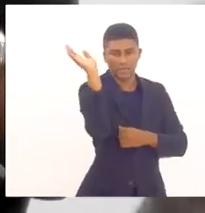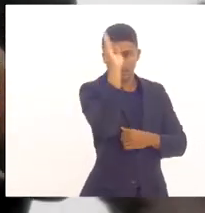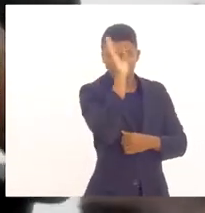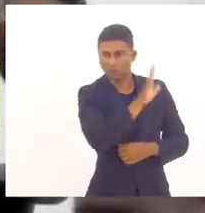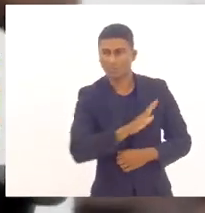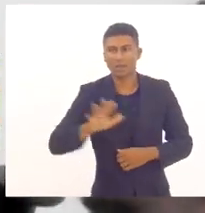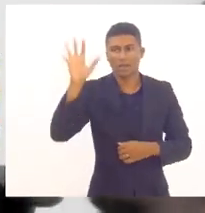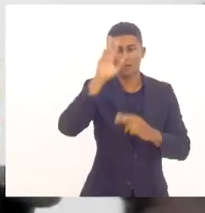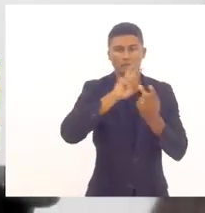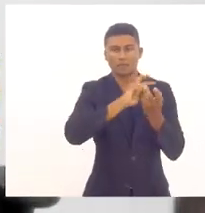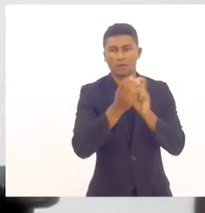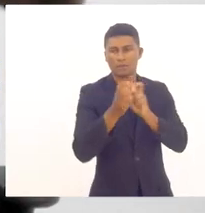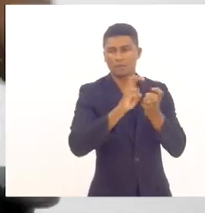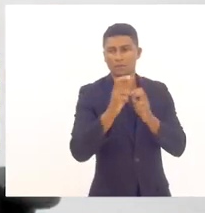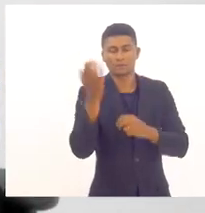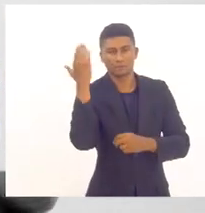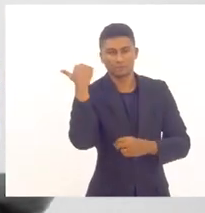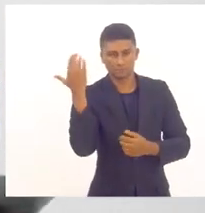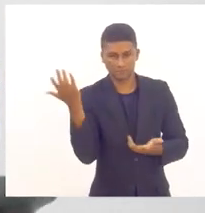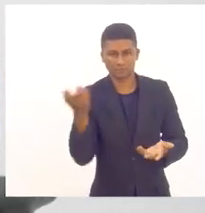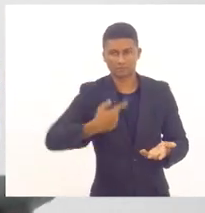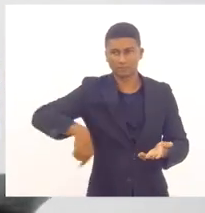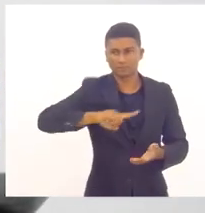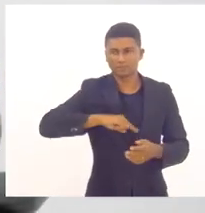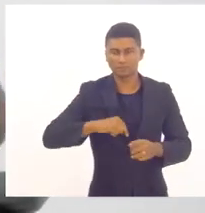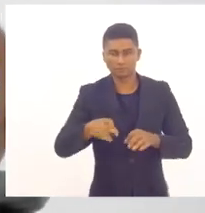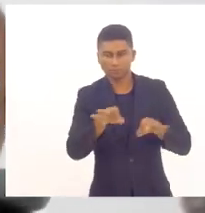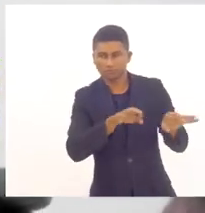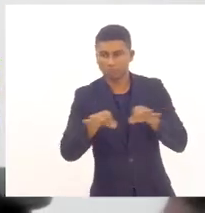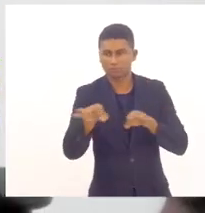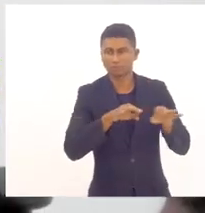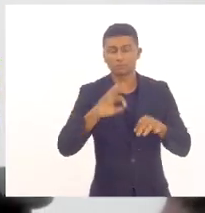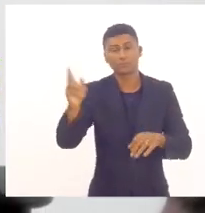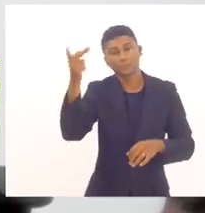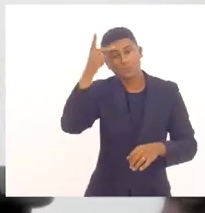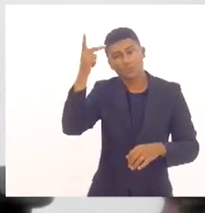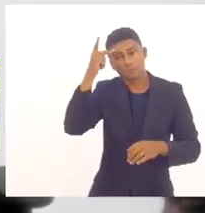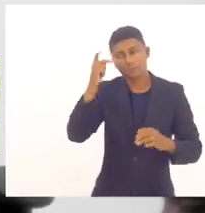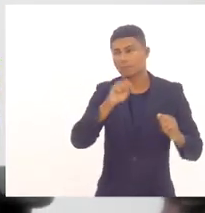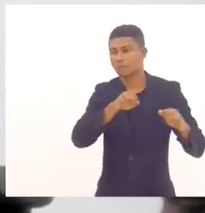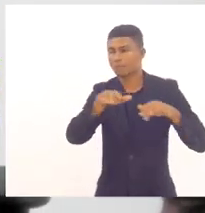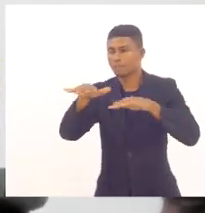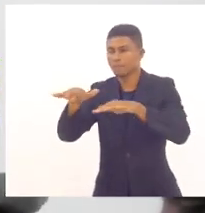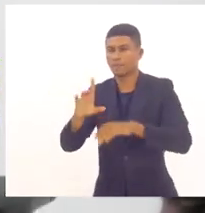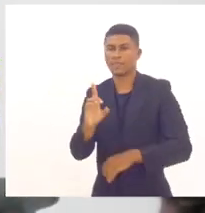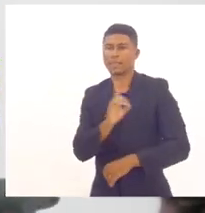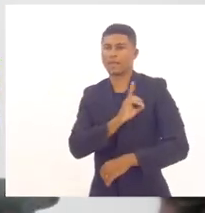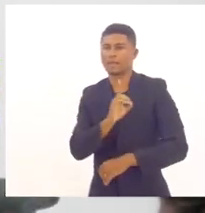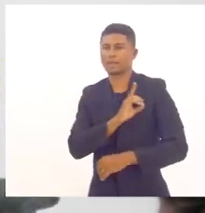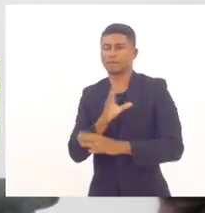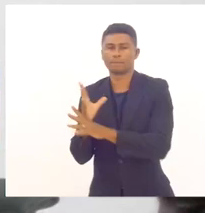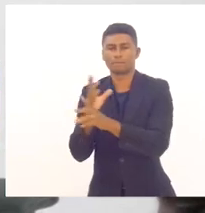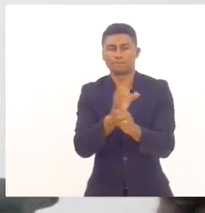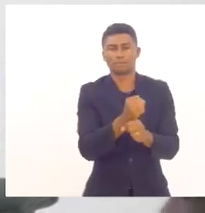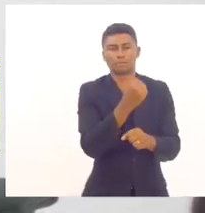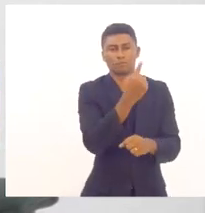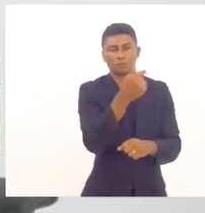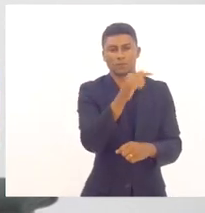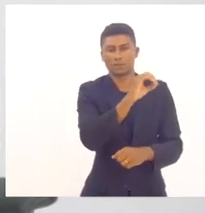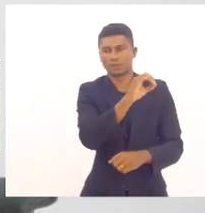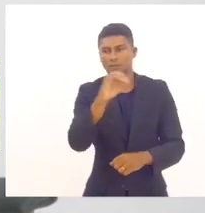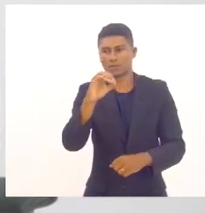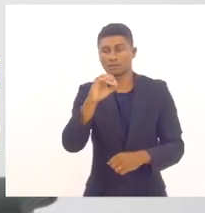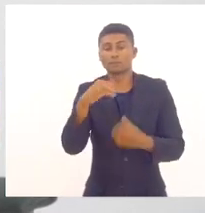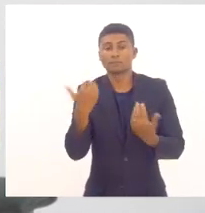isso, e tem gente aqui, para lá, para São Paulo, 1.700 delegados, ou seja, 1.700